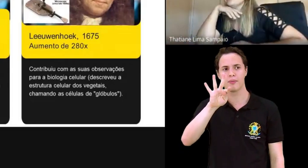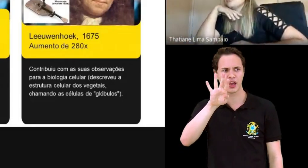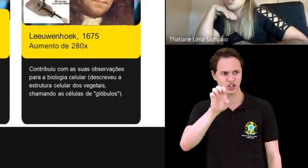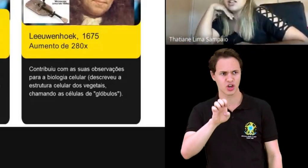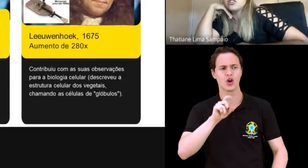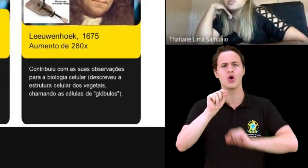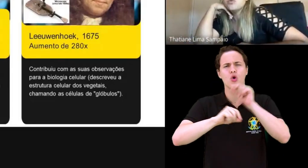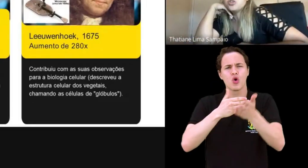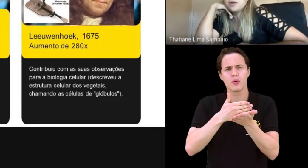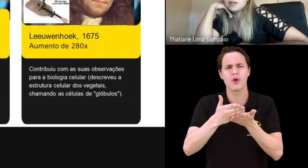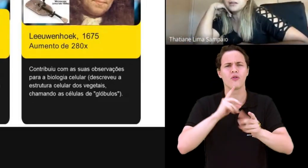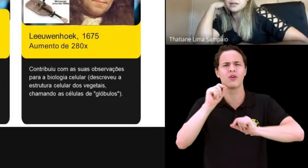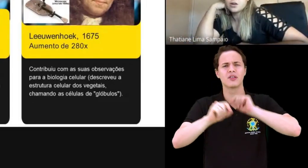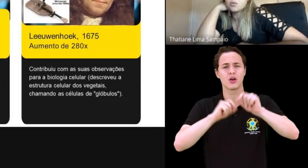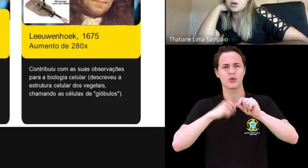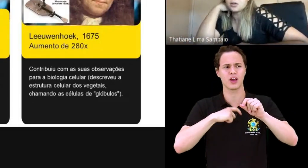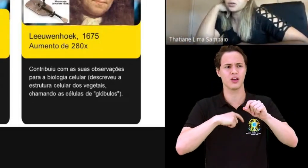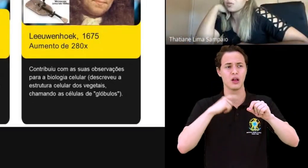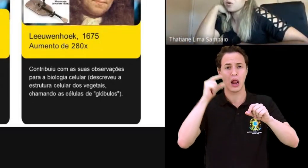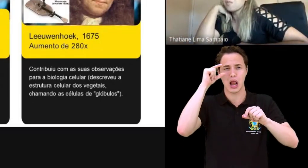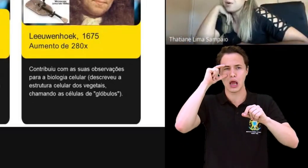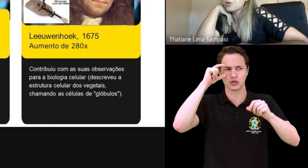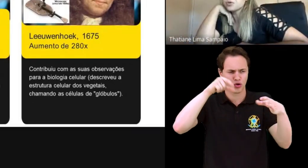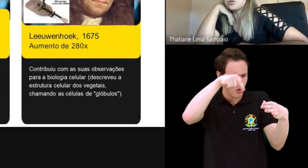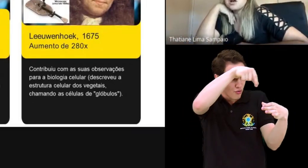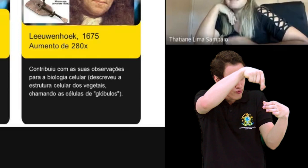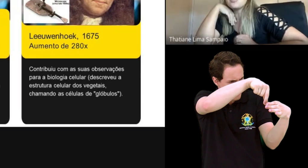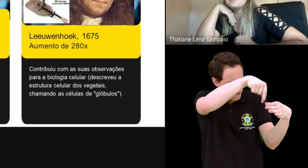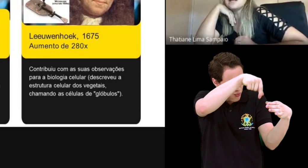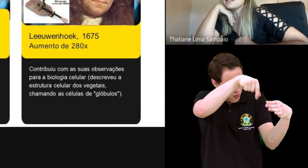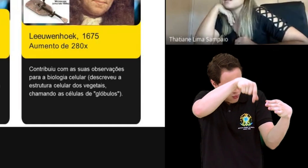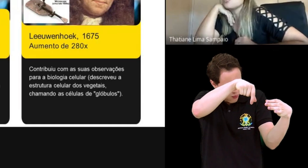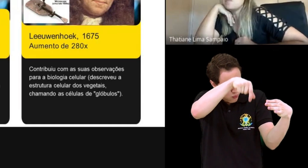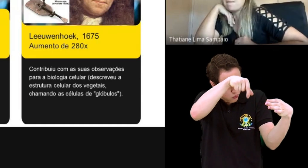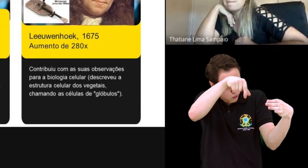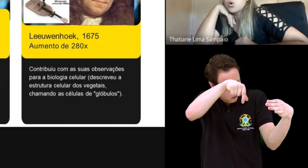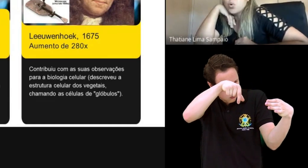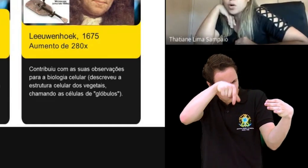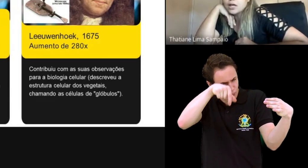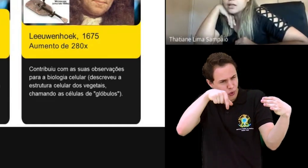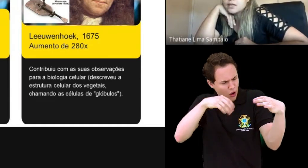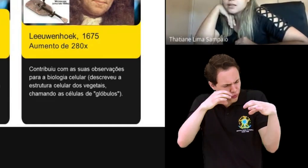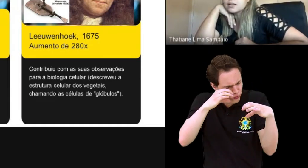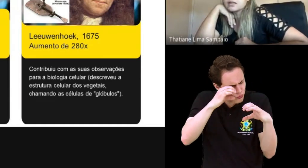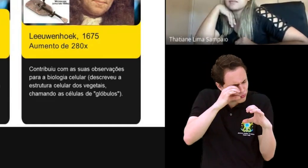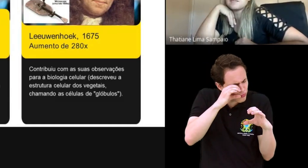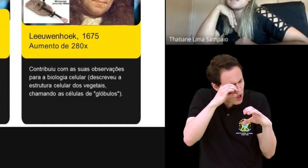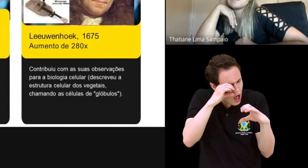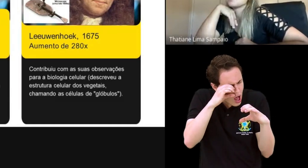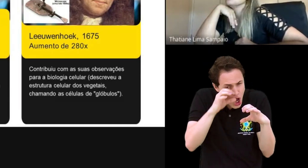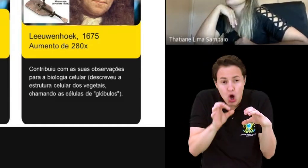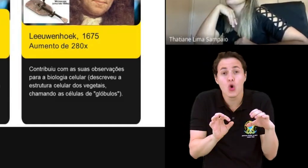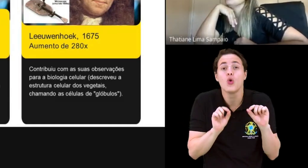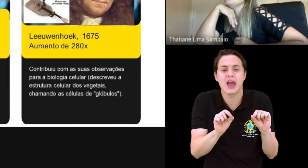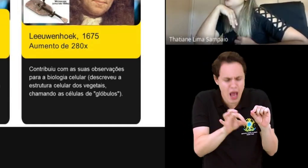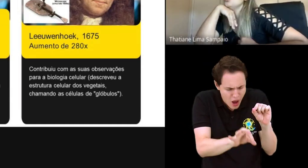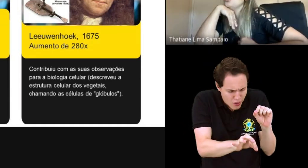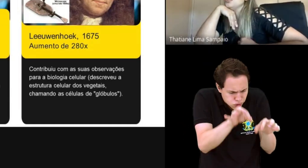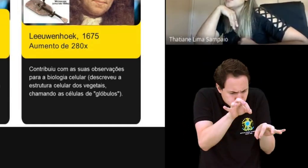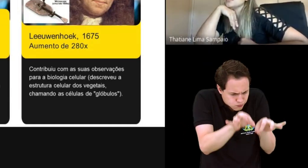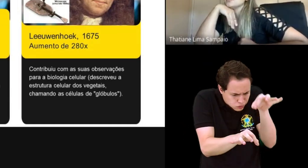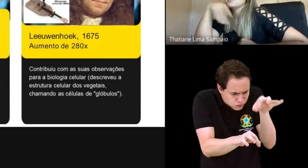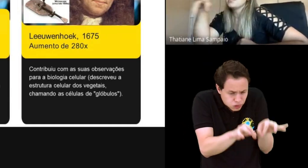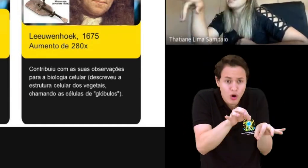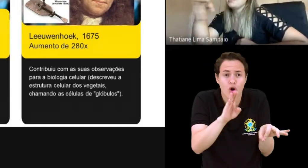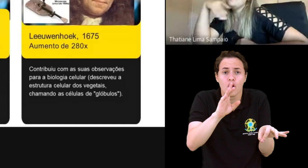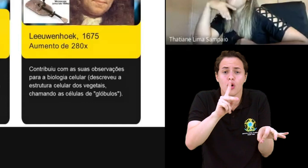chama, então, de lentes múltiplas, ou microscópio composto, para observação de pulgas e de